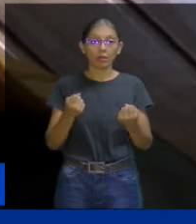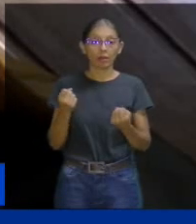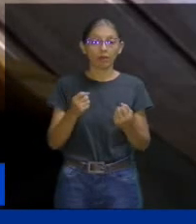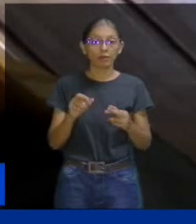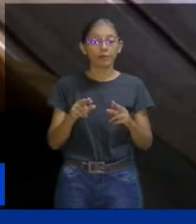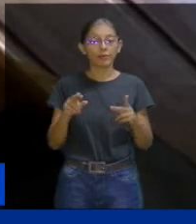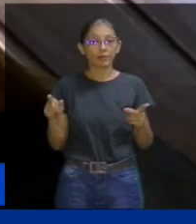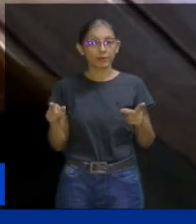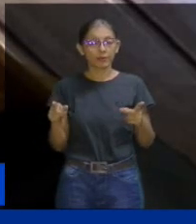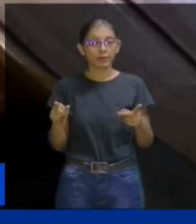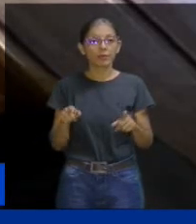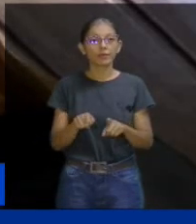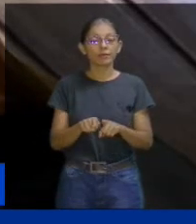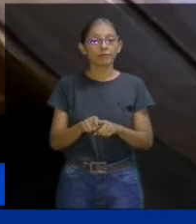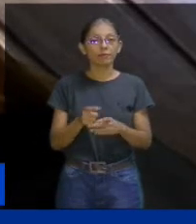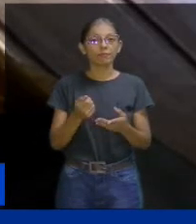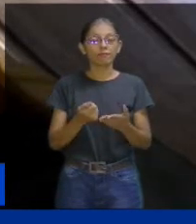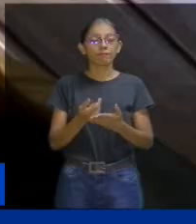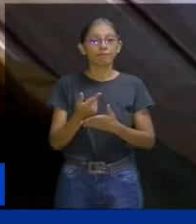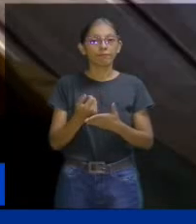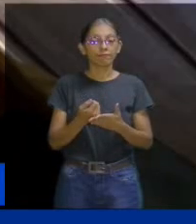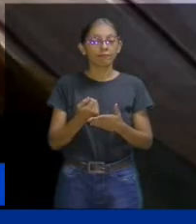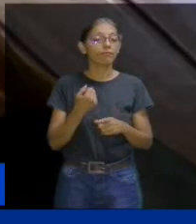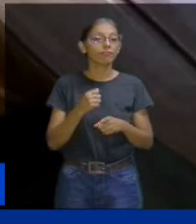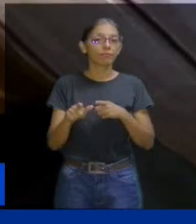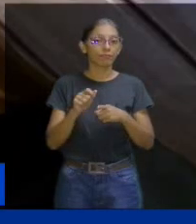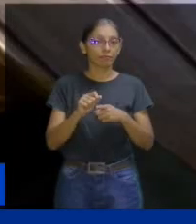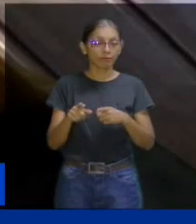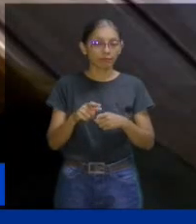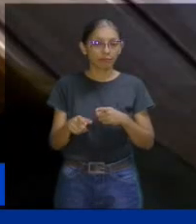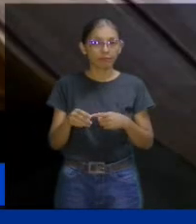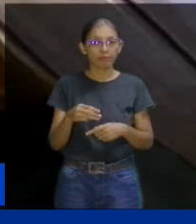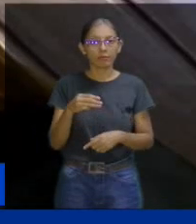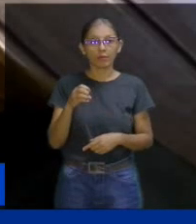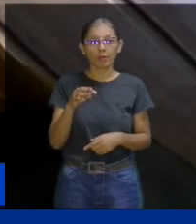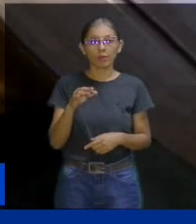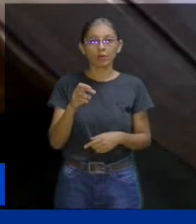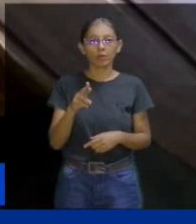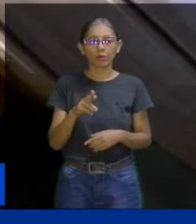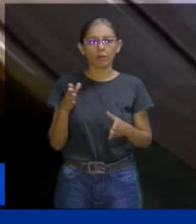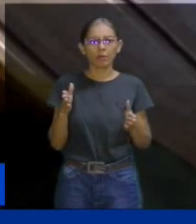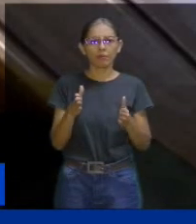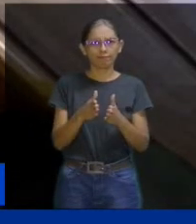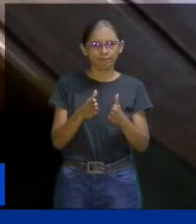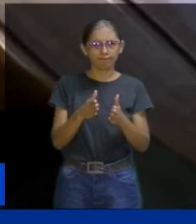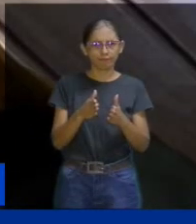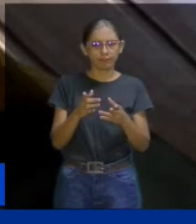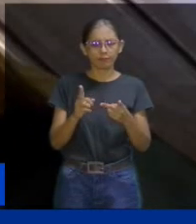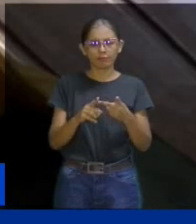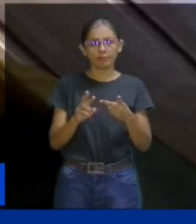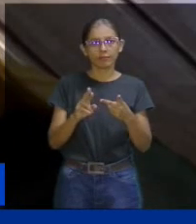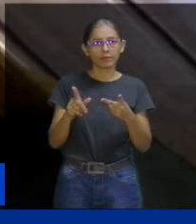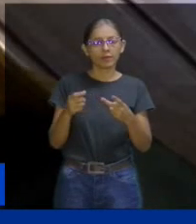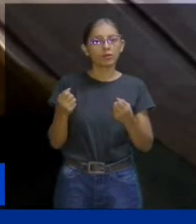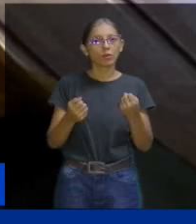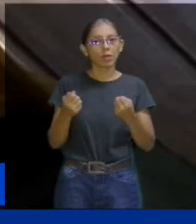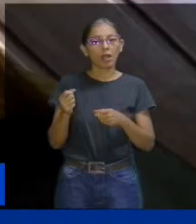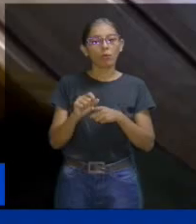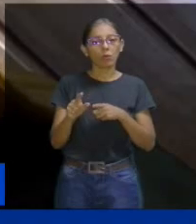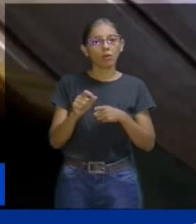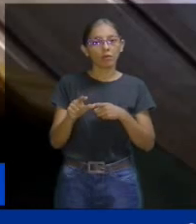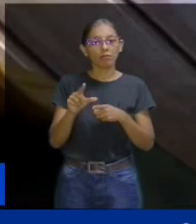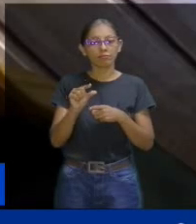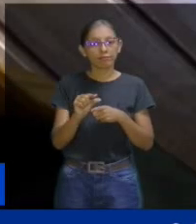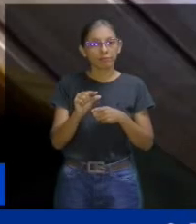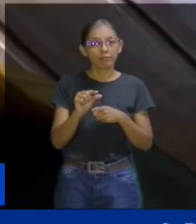investimento para a alocação de um motor ele é infinitamente menor se comparado ao valor necessário para o aluguel de um carro. Então, portanto,